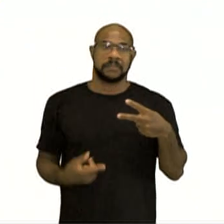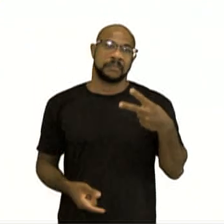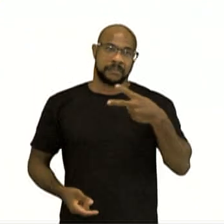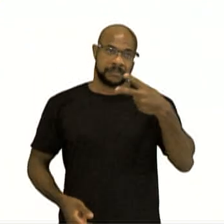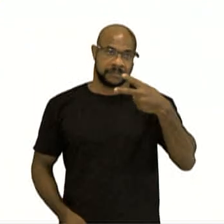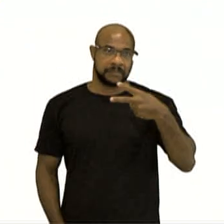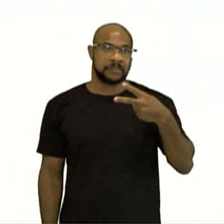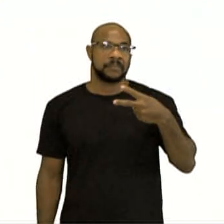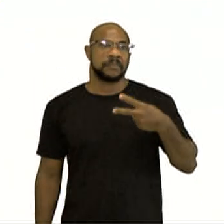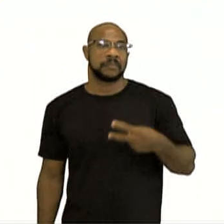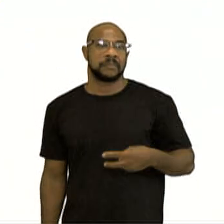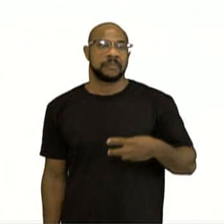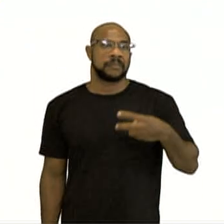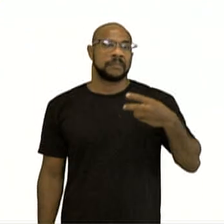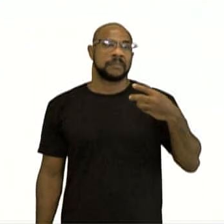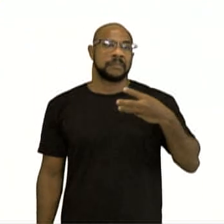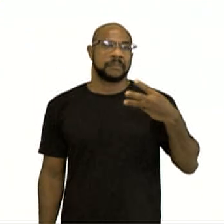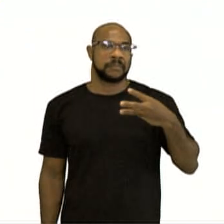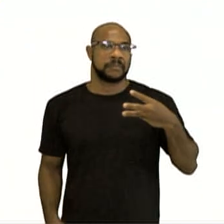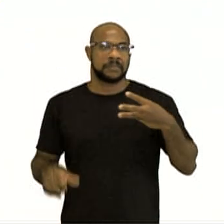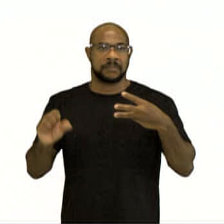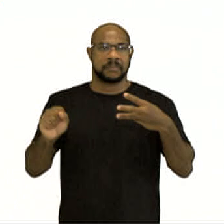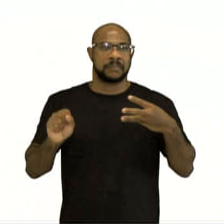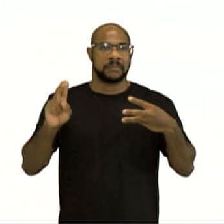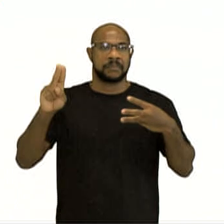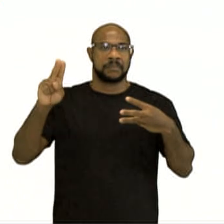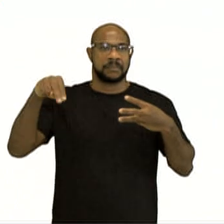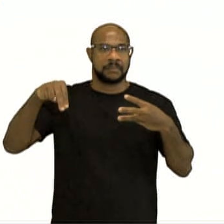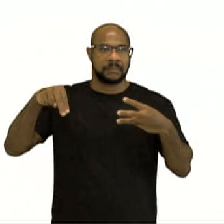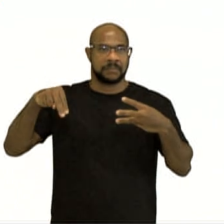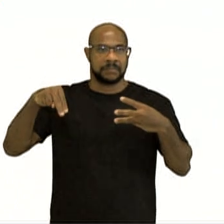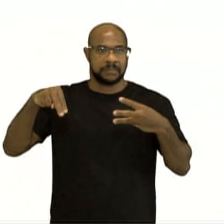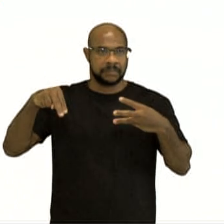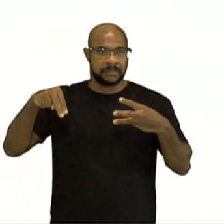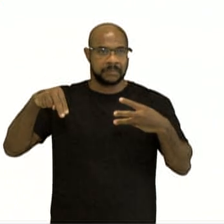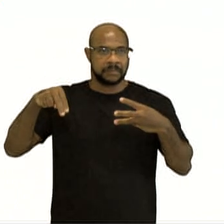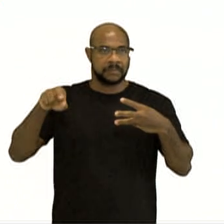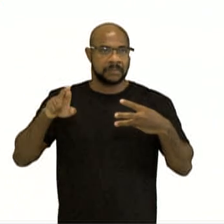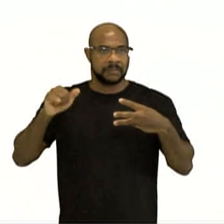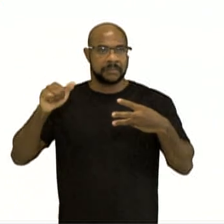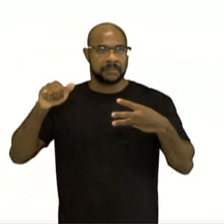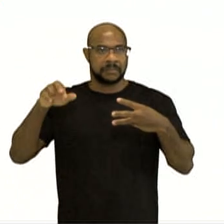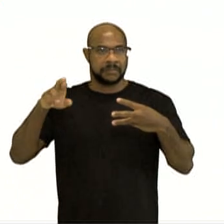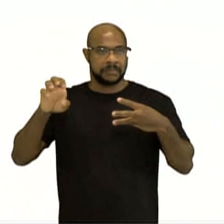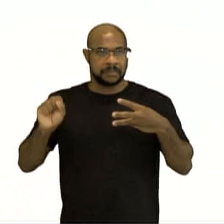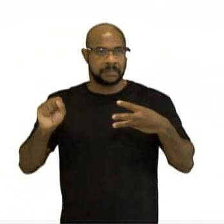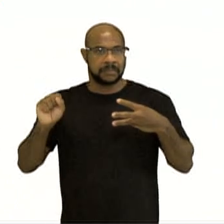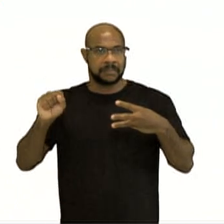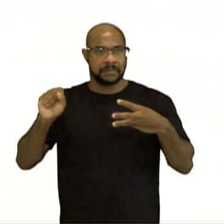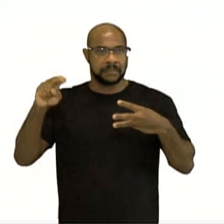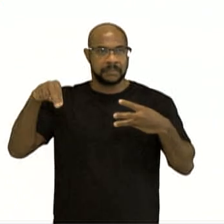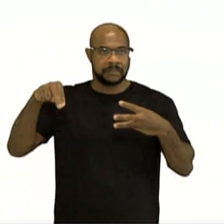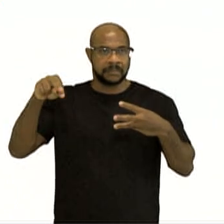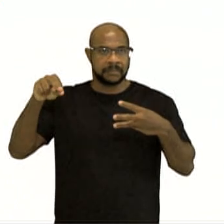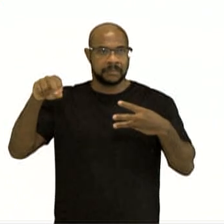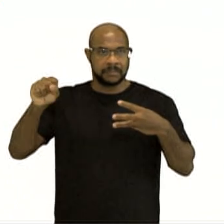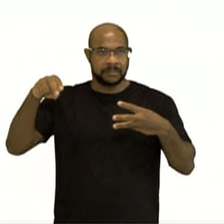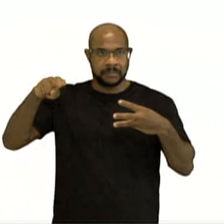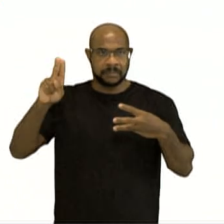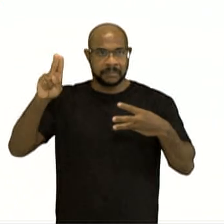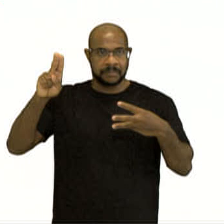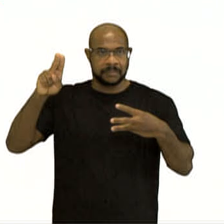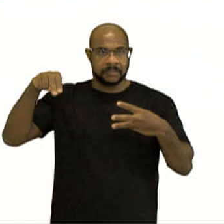without eating. Sunrise, sunset, parts of the day when the sun goes up and down in the